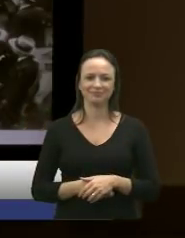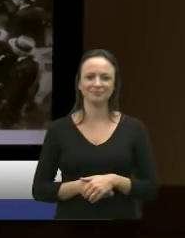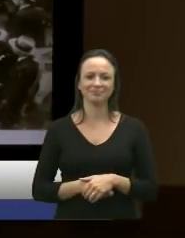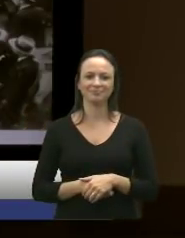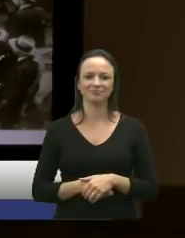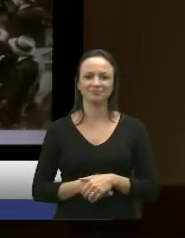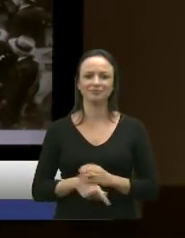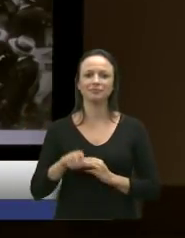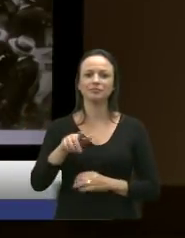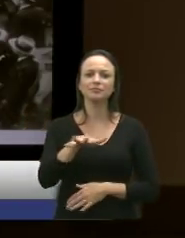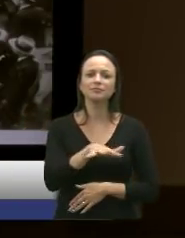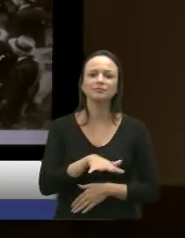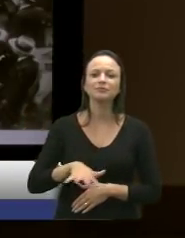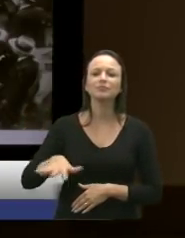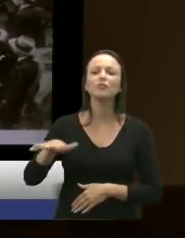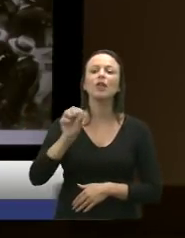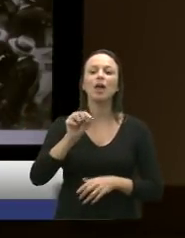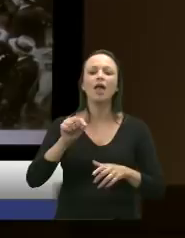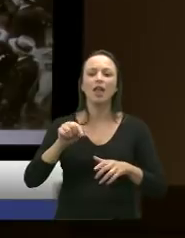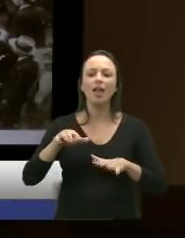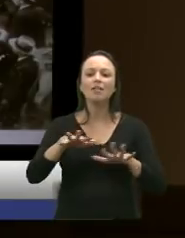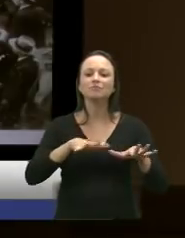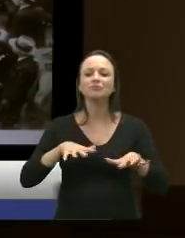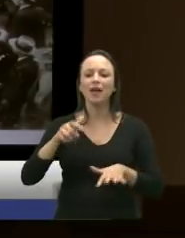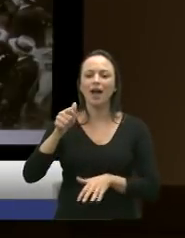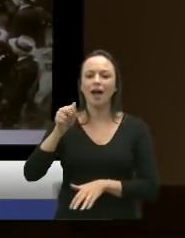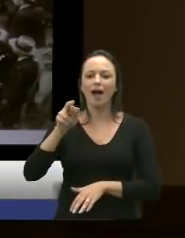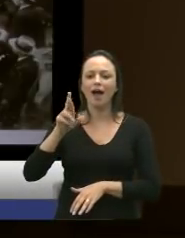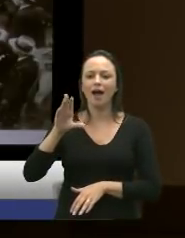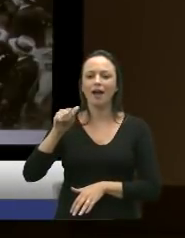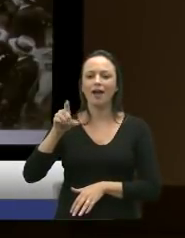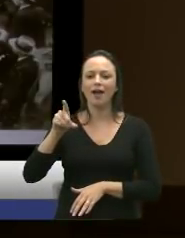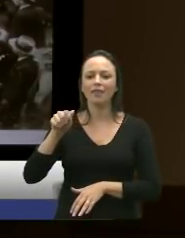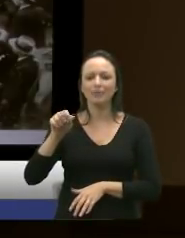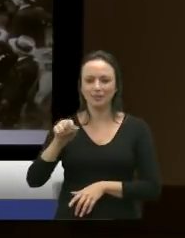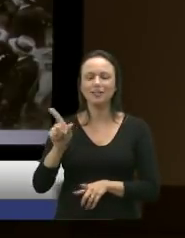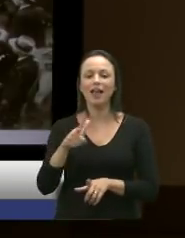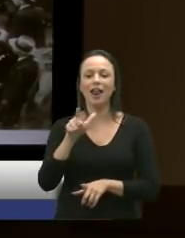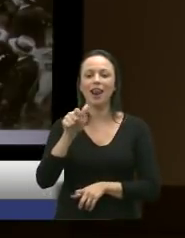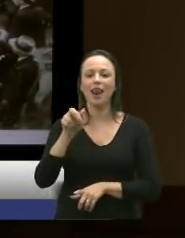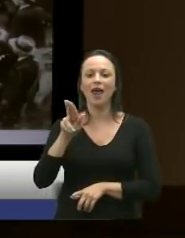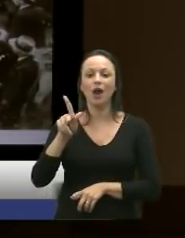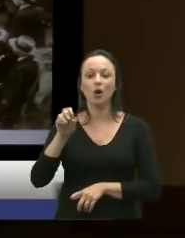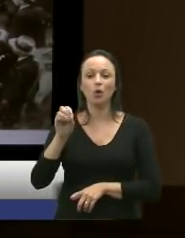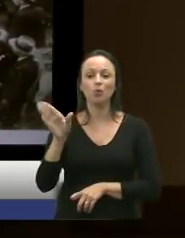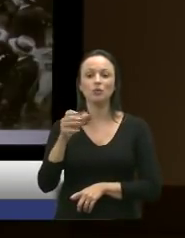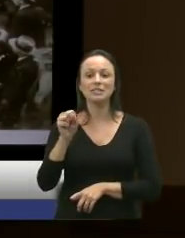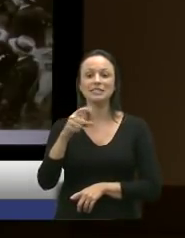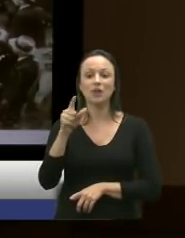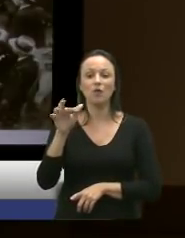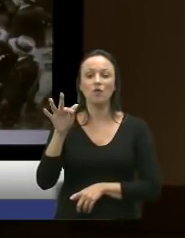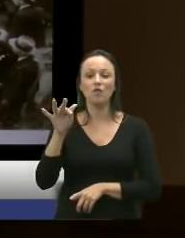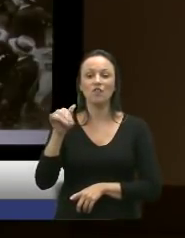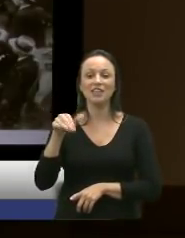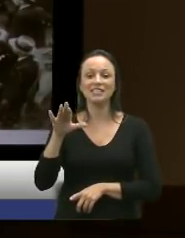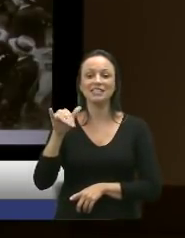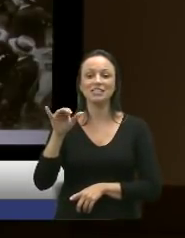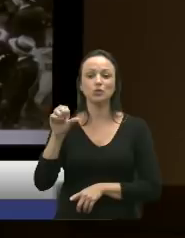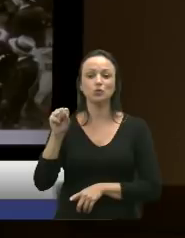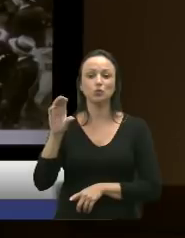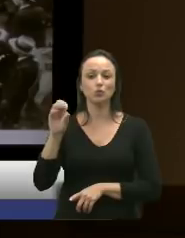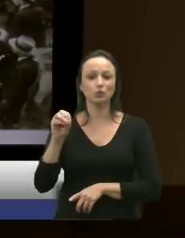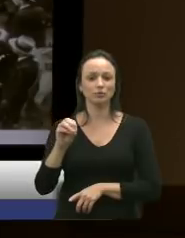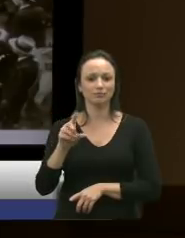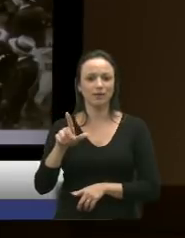É o Pátio das Arcadas. É o Largo de São Francisco. Vejam vocês, meus amigos,